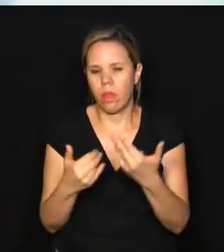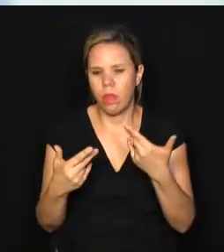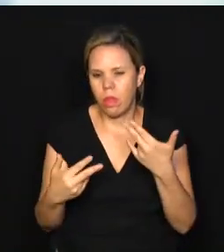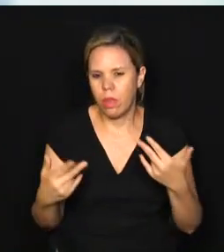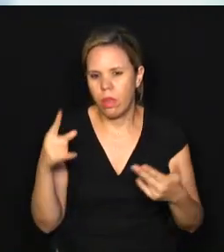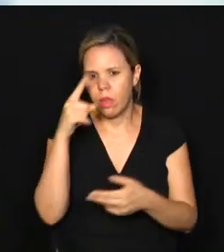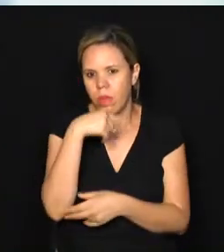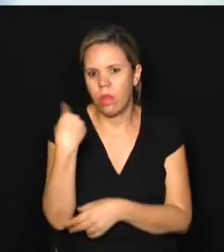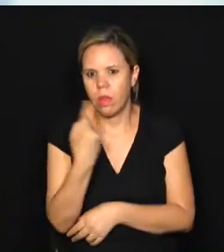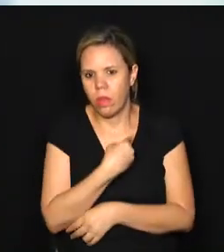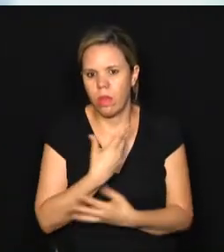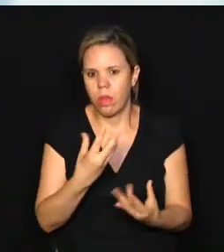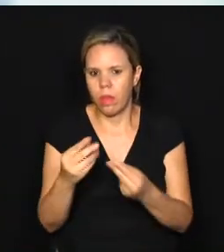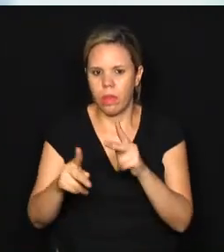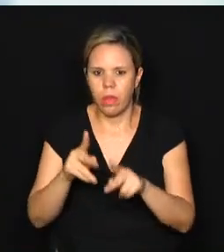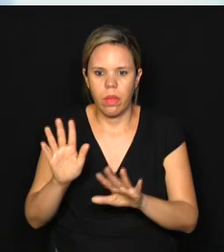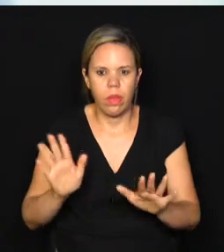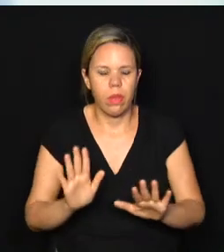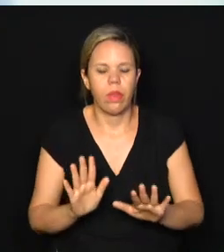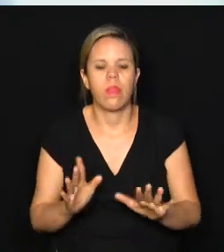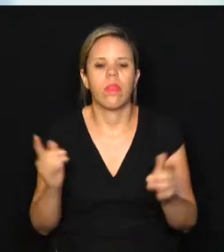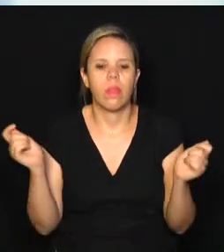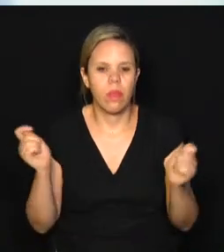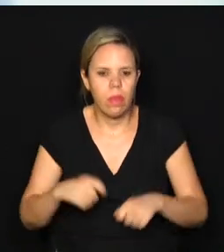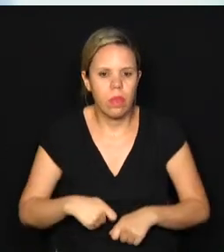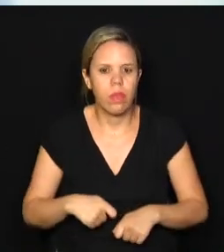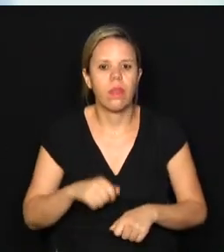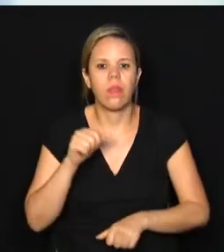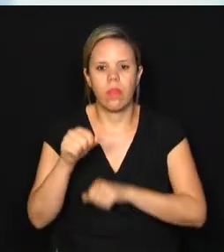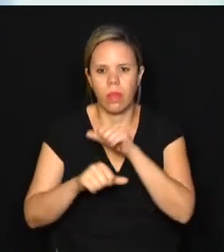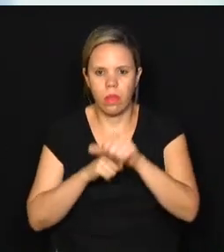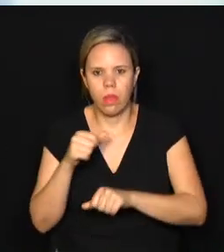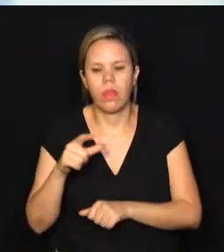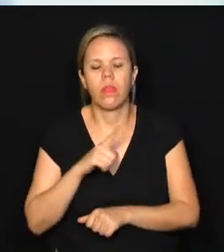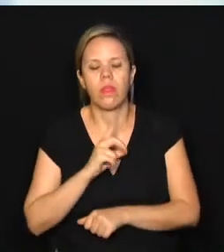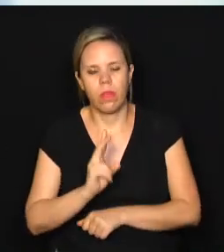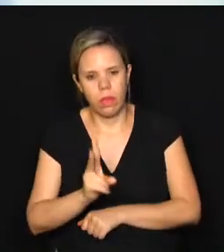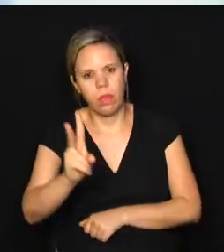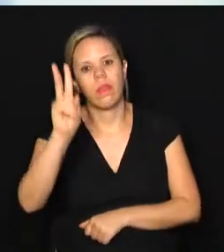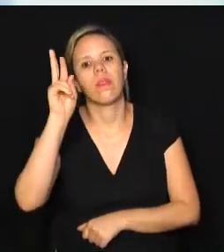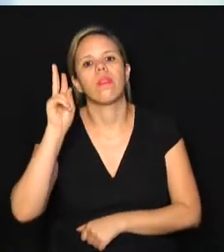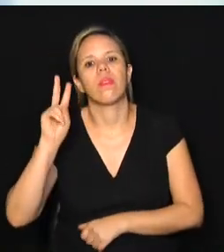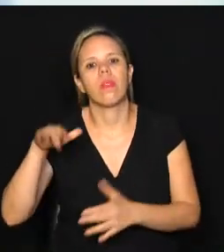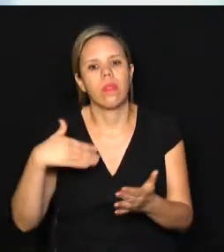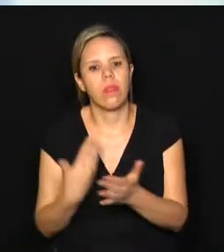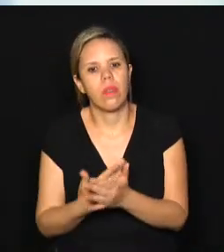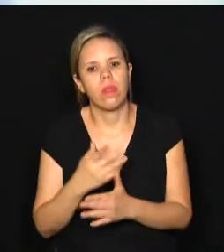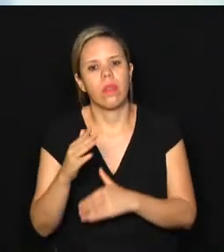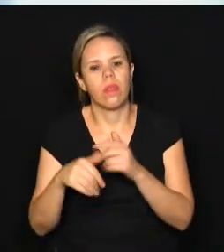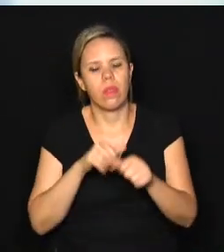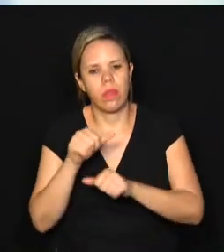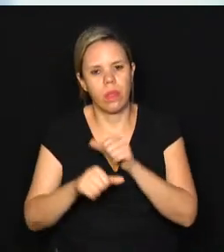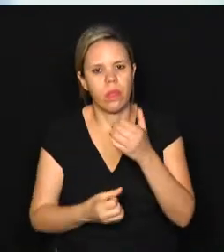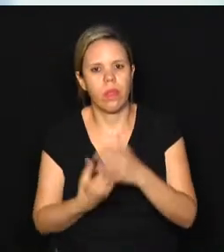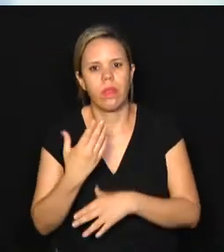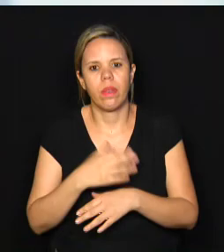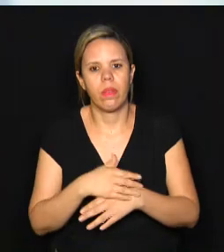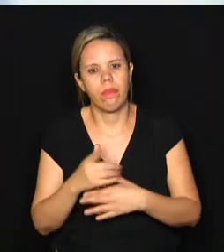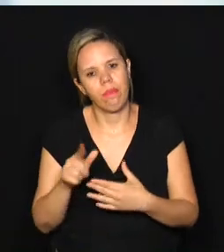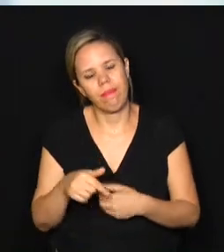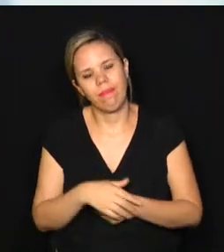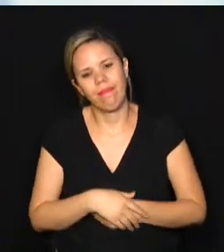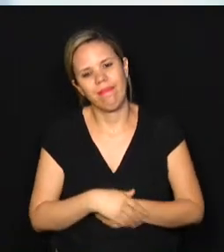nós somos muitos e é possível mudar. Então, a gente vai continuar até que as mudanças aconteçam. É